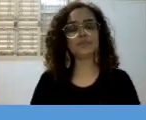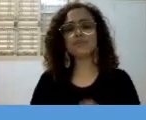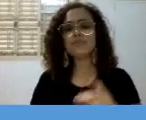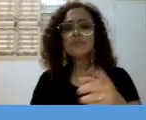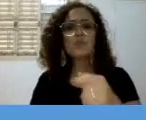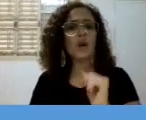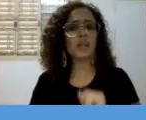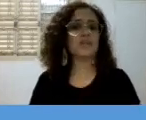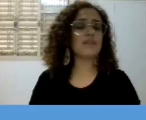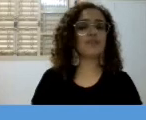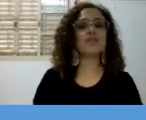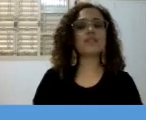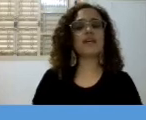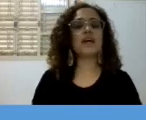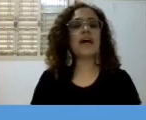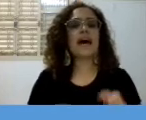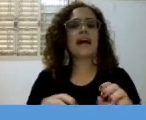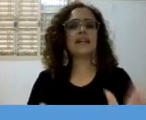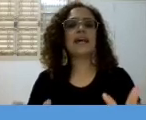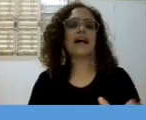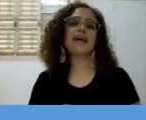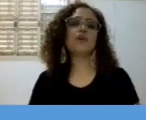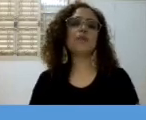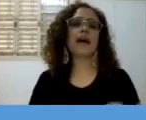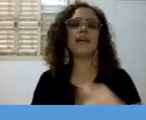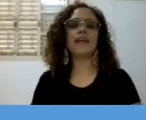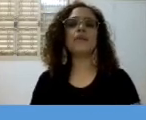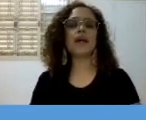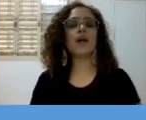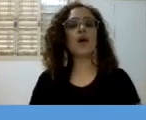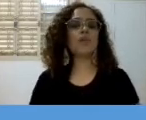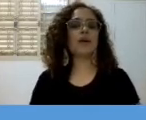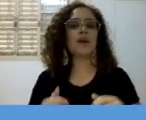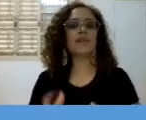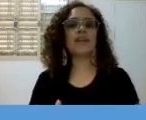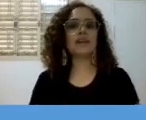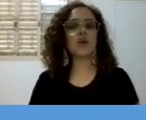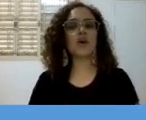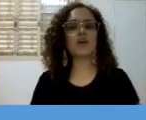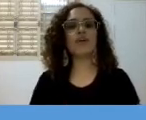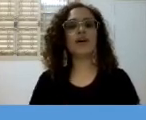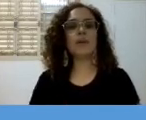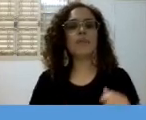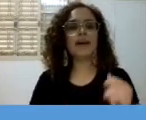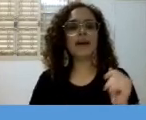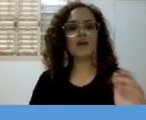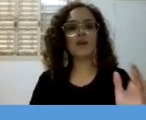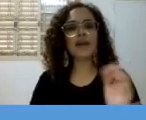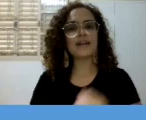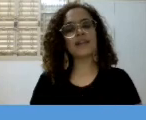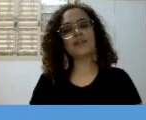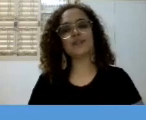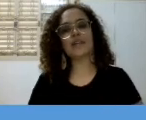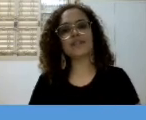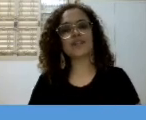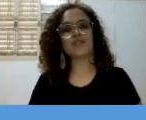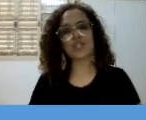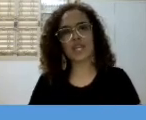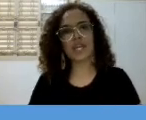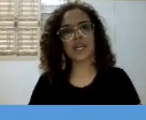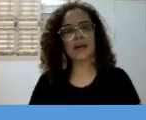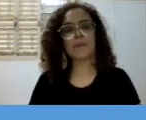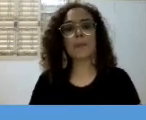ao outro. Olha, eu desafio você a criar aí uma rima, uma quadrinha nova para colocar dentro